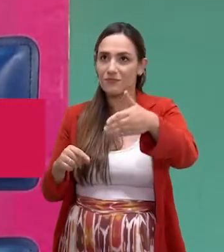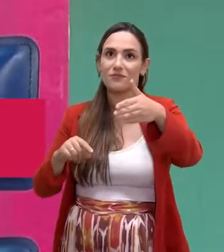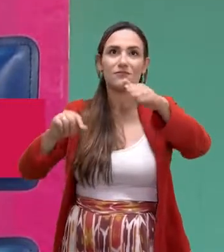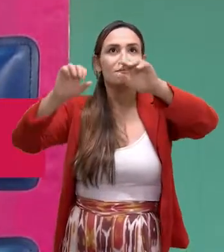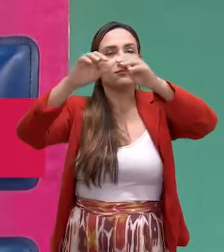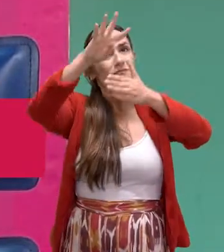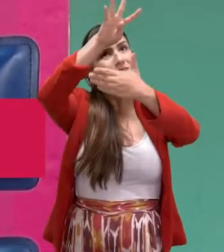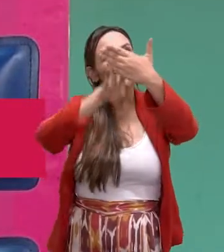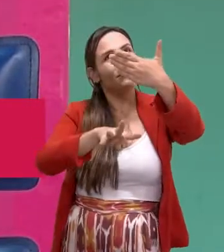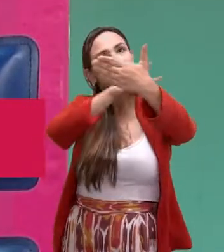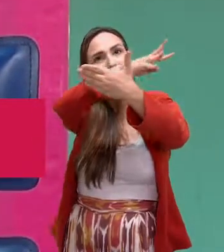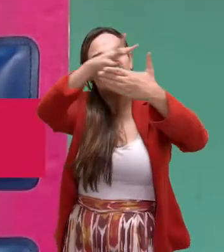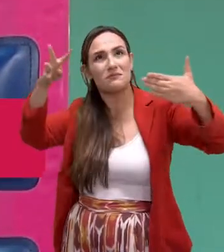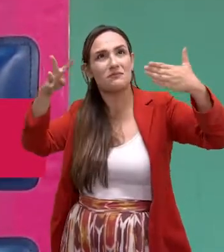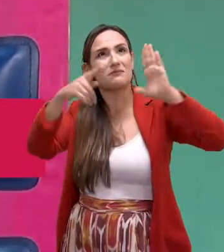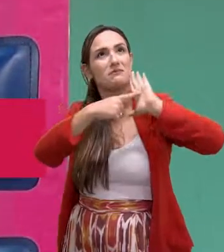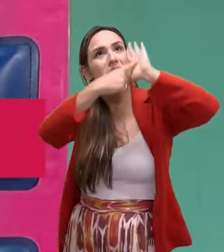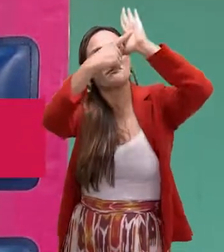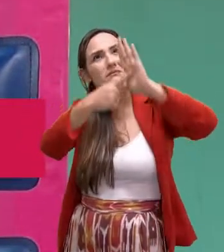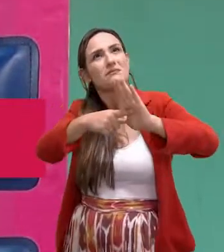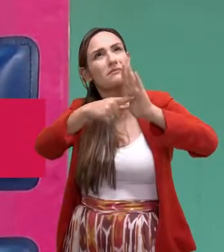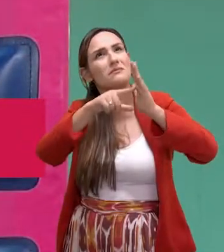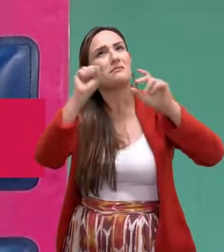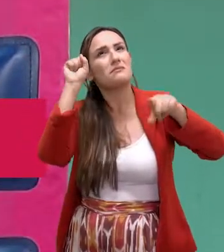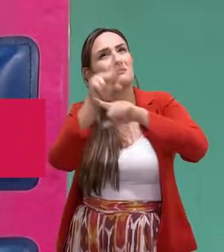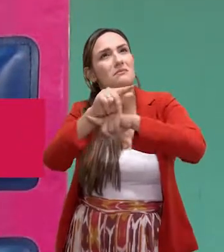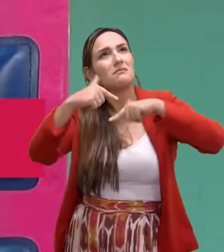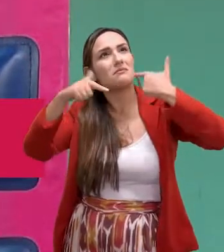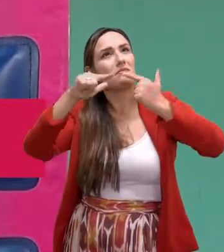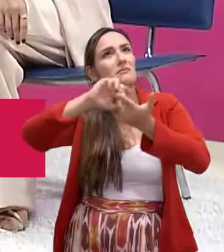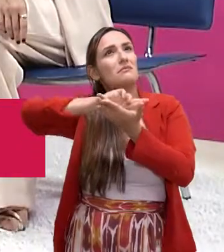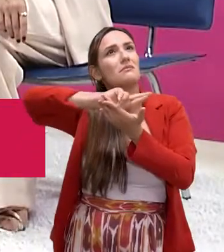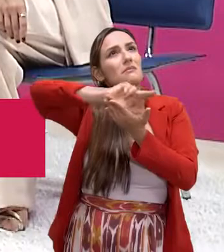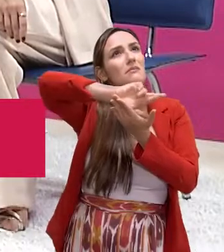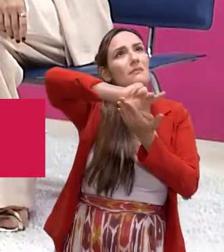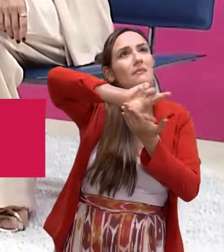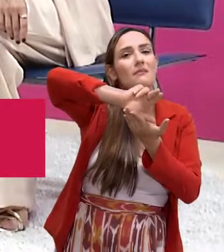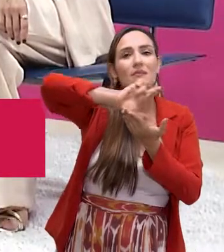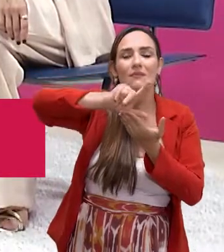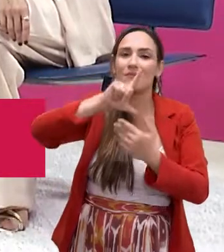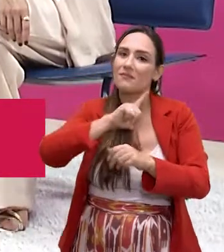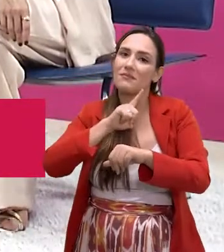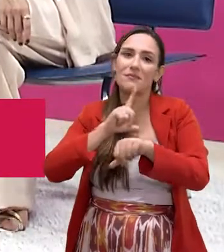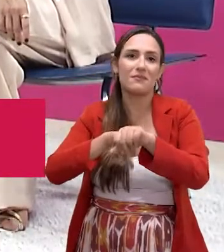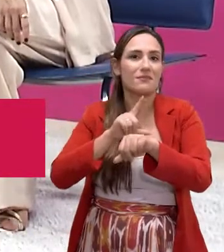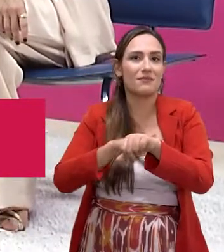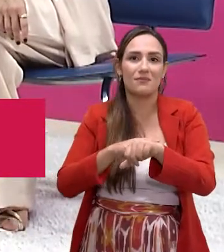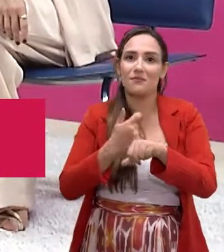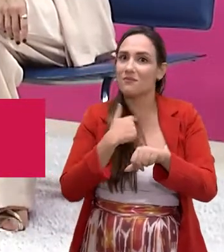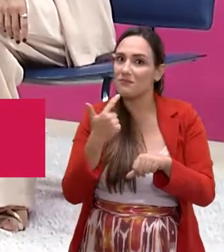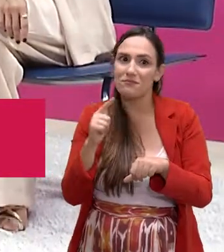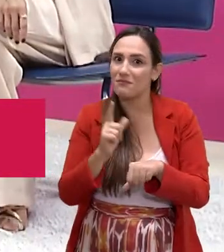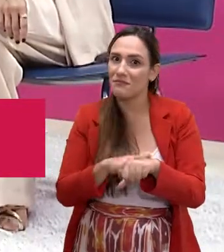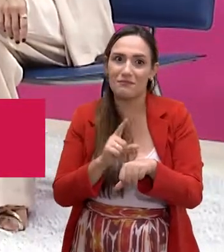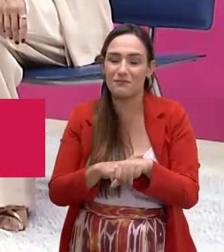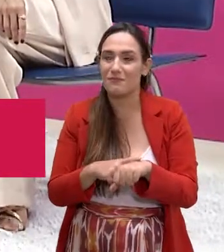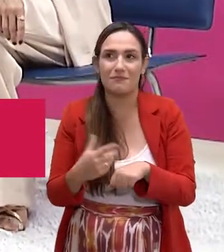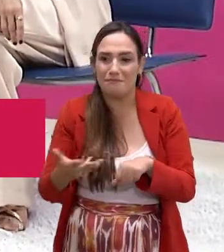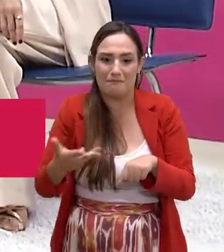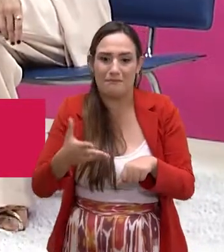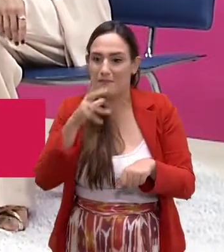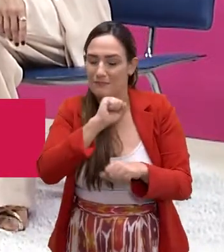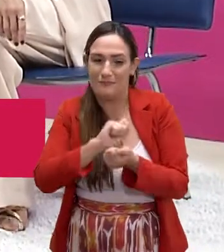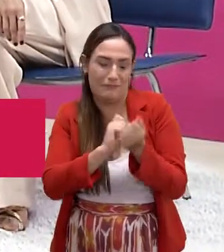planilhas, carreiras, inúmeras carreiras, né, que é um trabalho muito minucioso, que exige muito tempo, e a gente não teve todo esse tempo, né, mas tivemos